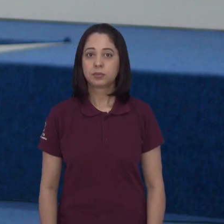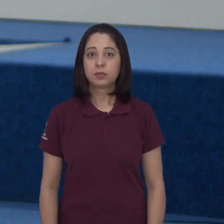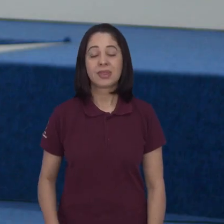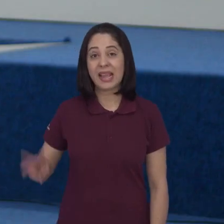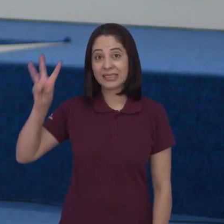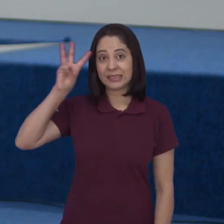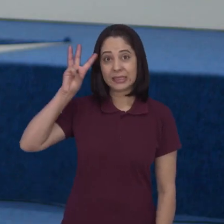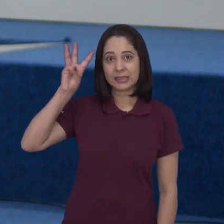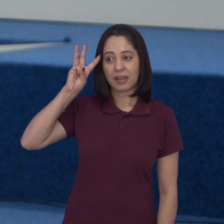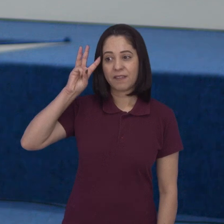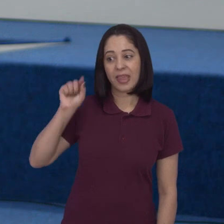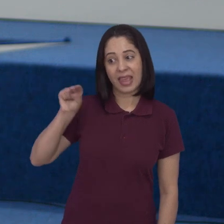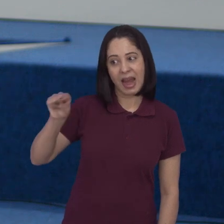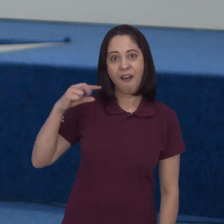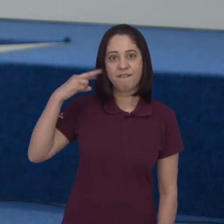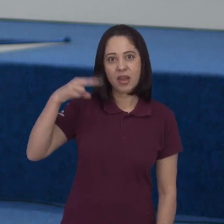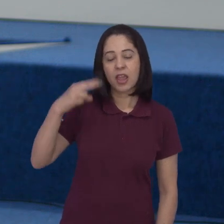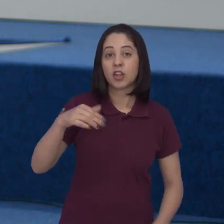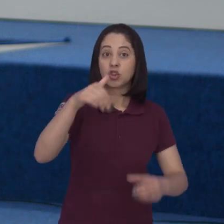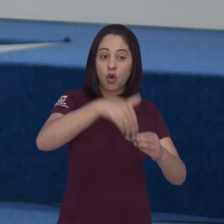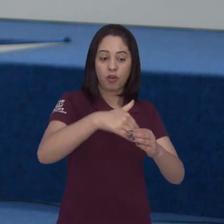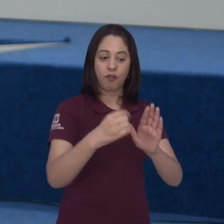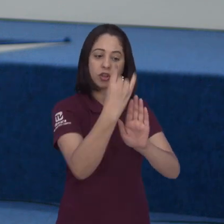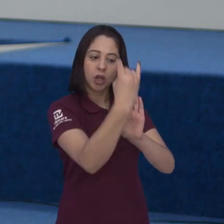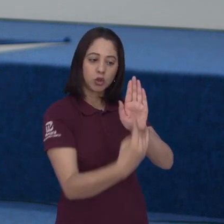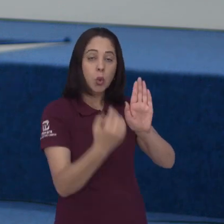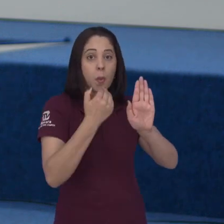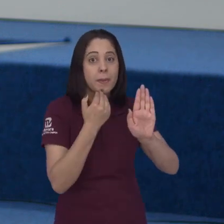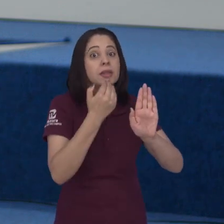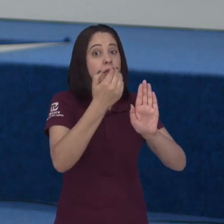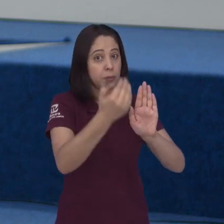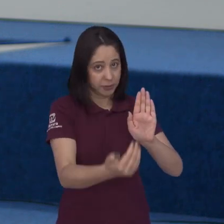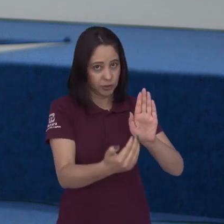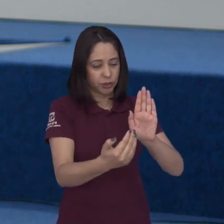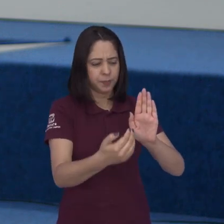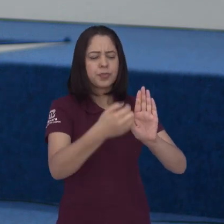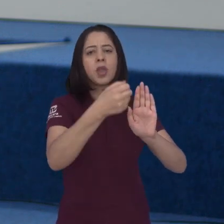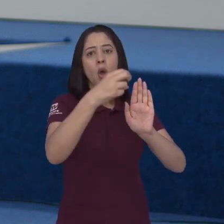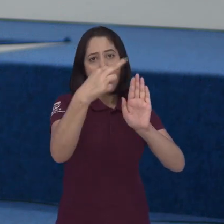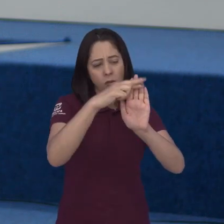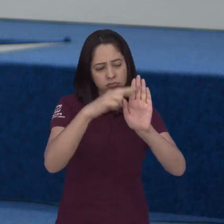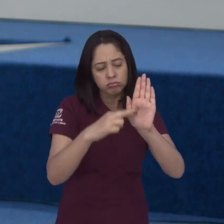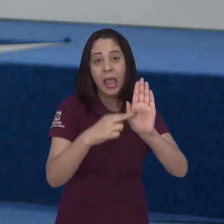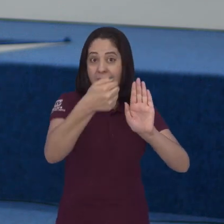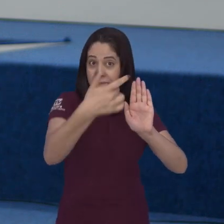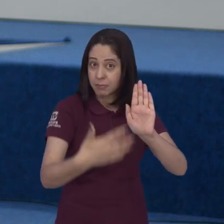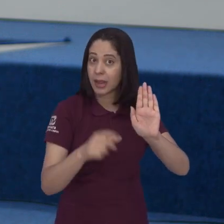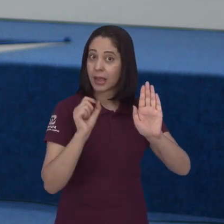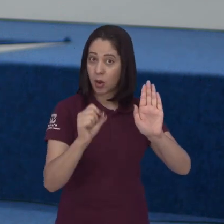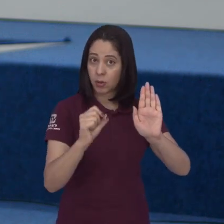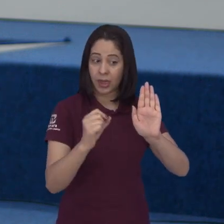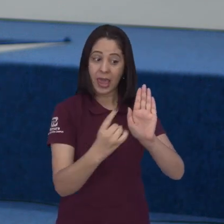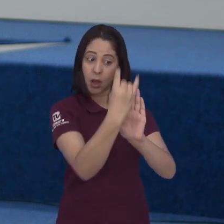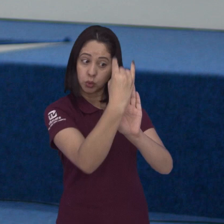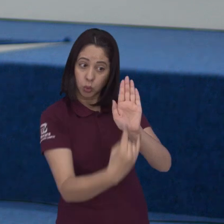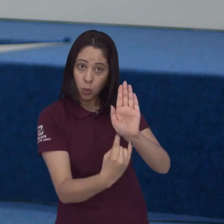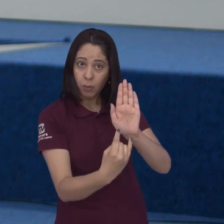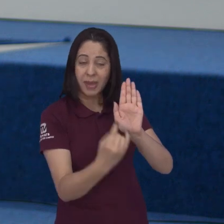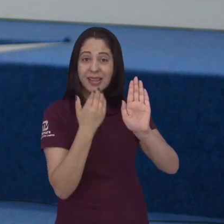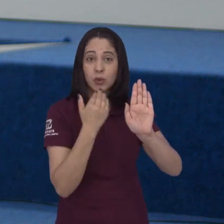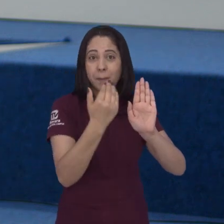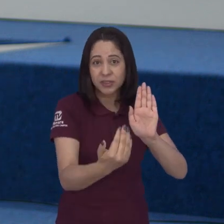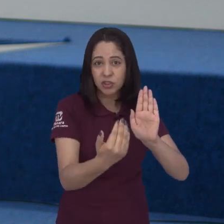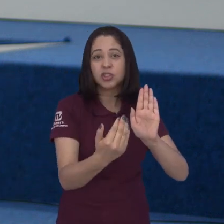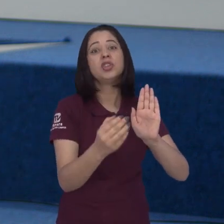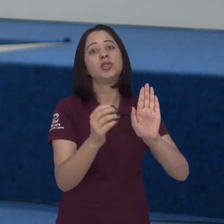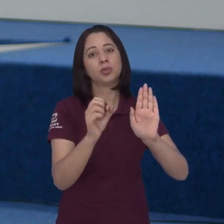O requerimento é um documento votado pelos vereadores nas sessões de terça-feira. Segundo o regimento interno da Câmara, o requerimento é